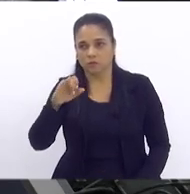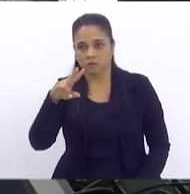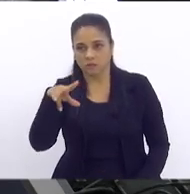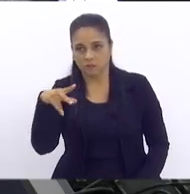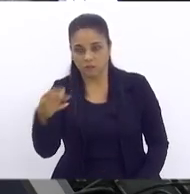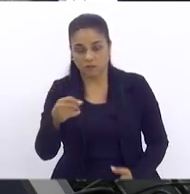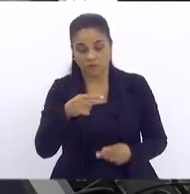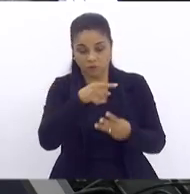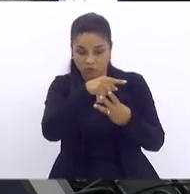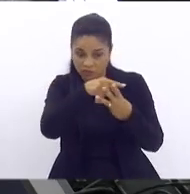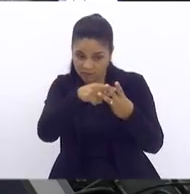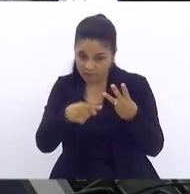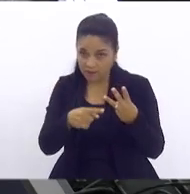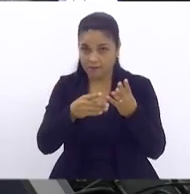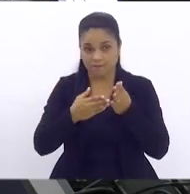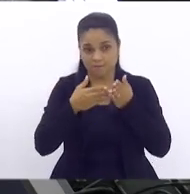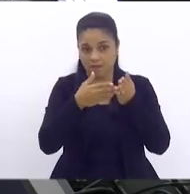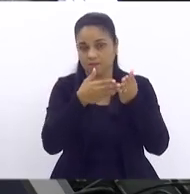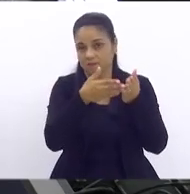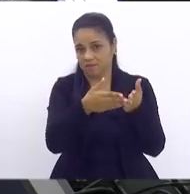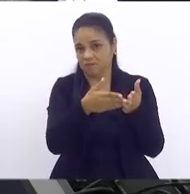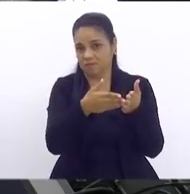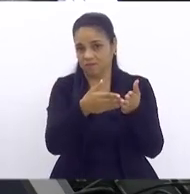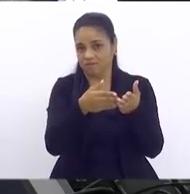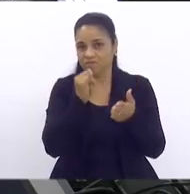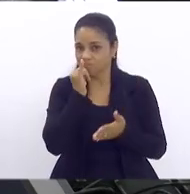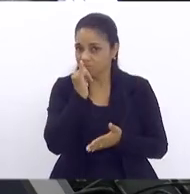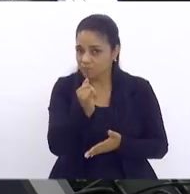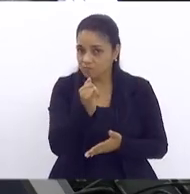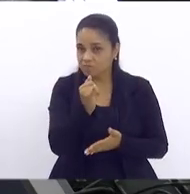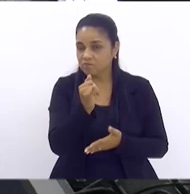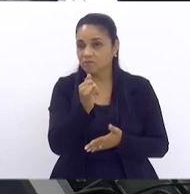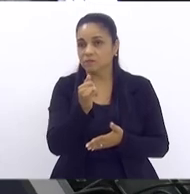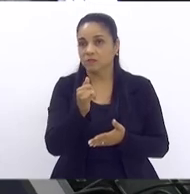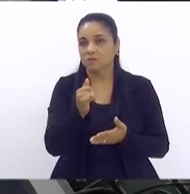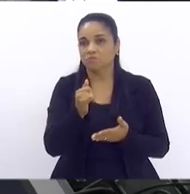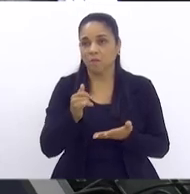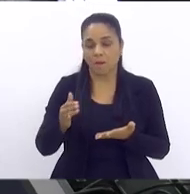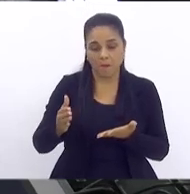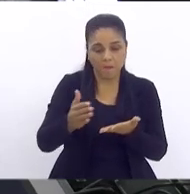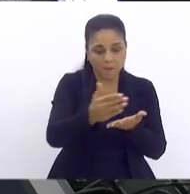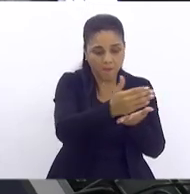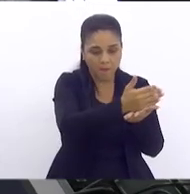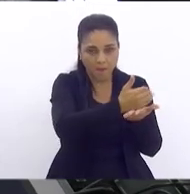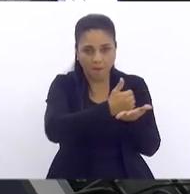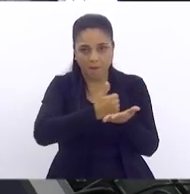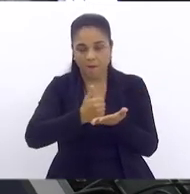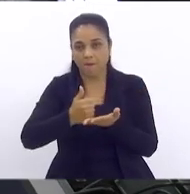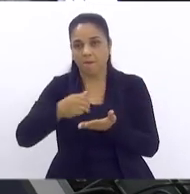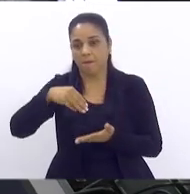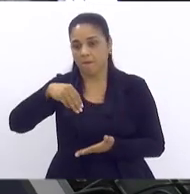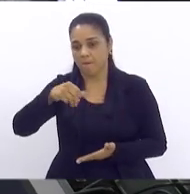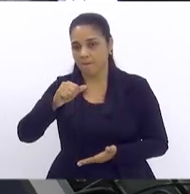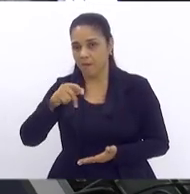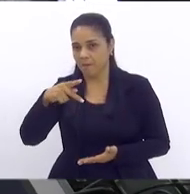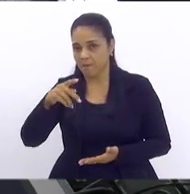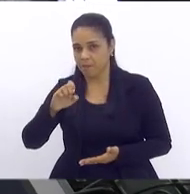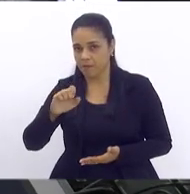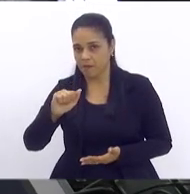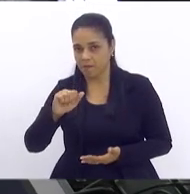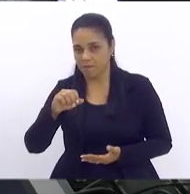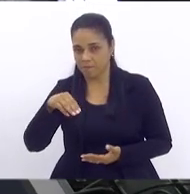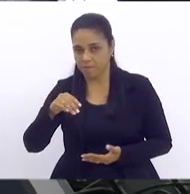3 embarcações aí. E pelo levantamento aqui do mapeamento georreferenciado em conjunto com a